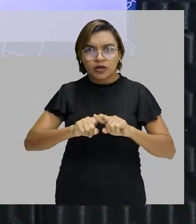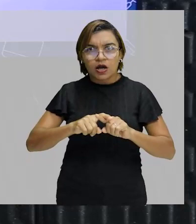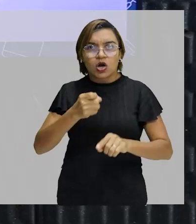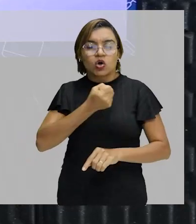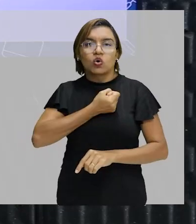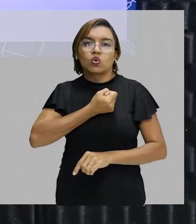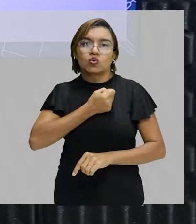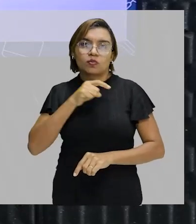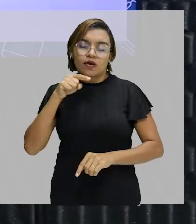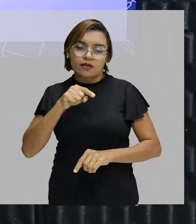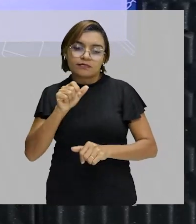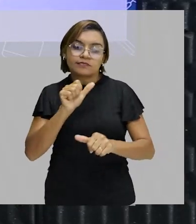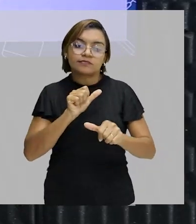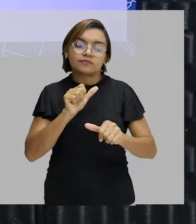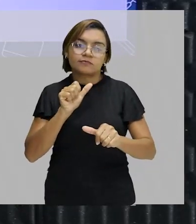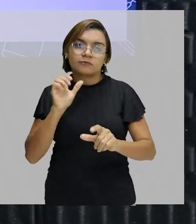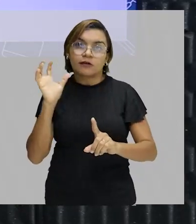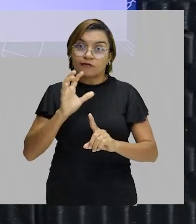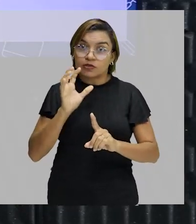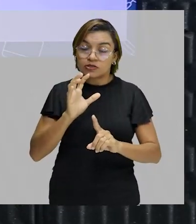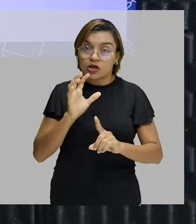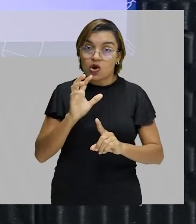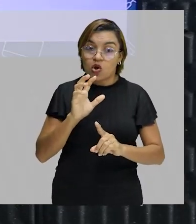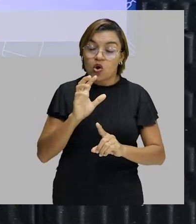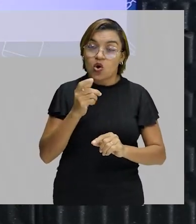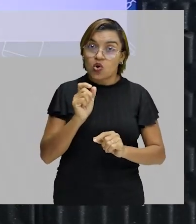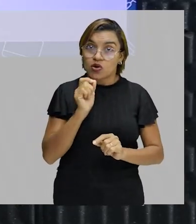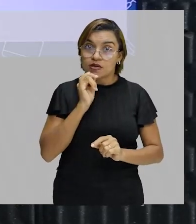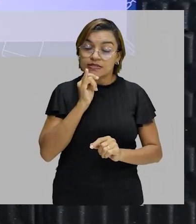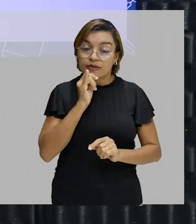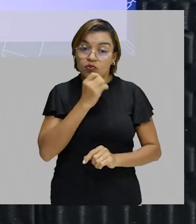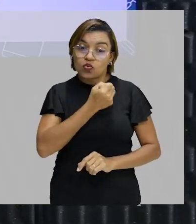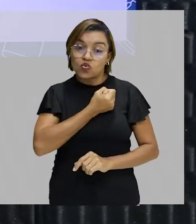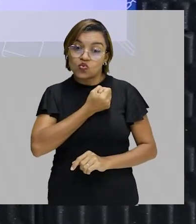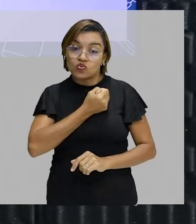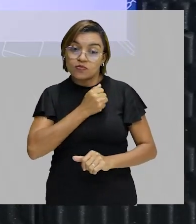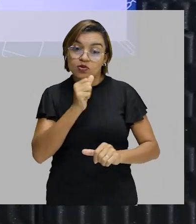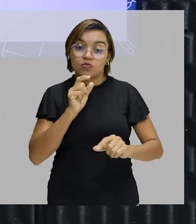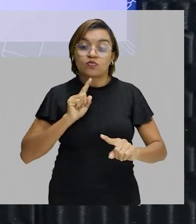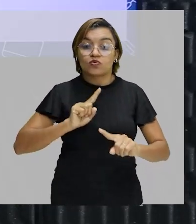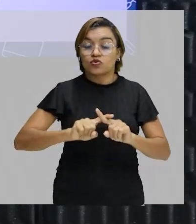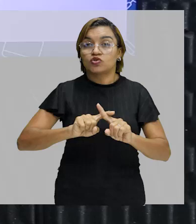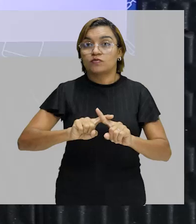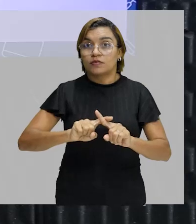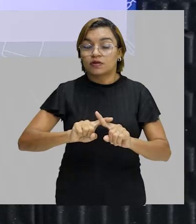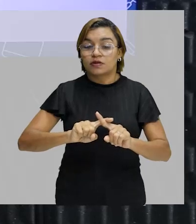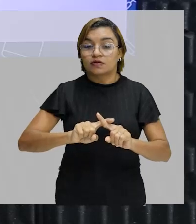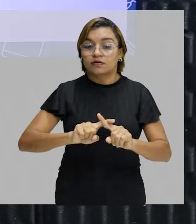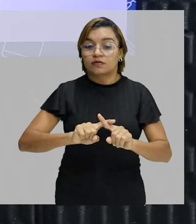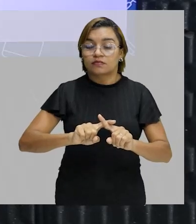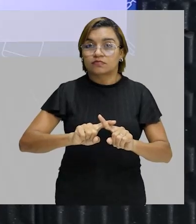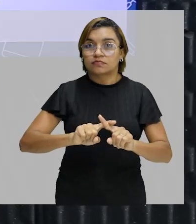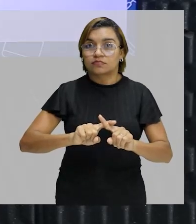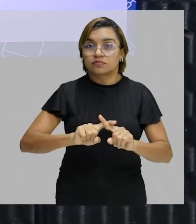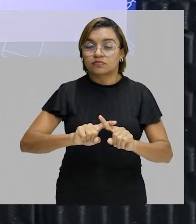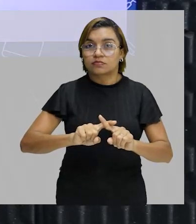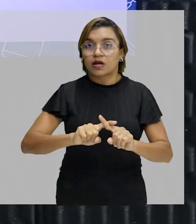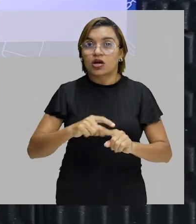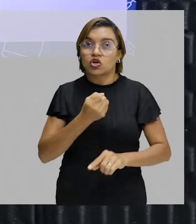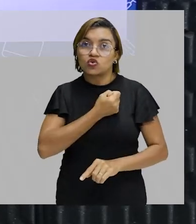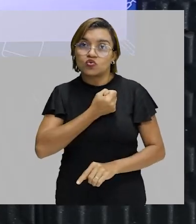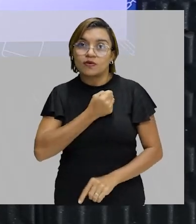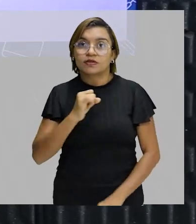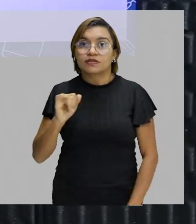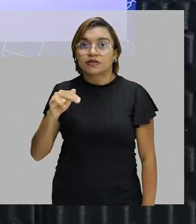vai tornar todos, precisamos multiplicar por um fator, que vai transformar todos esses números em números inteiros. E